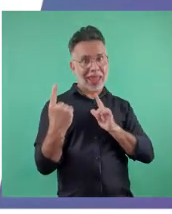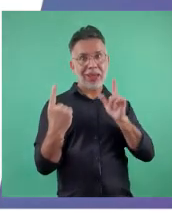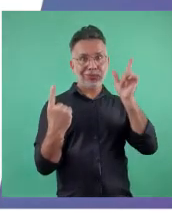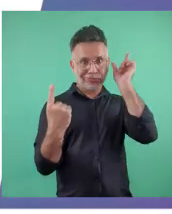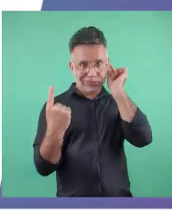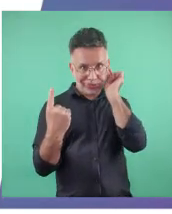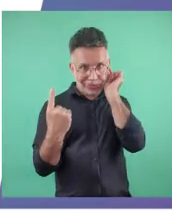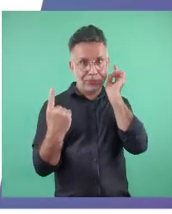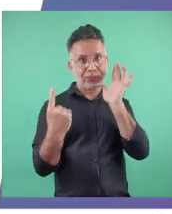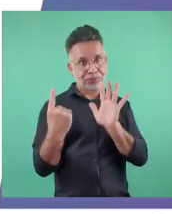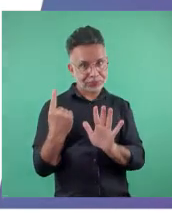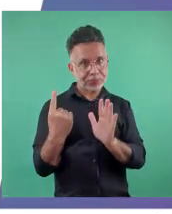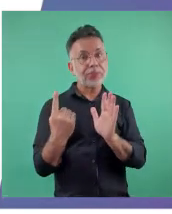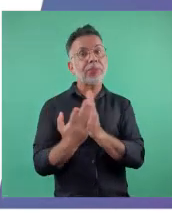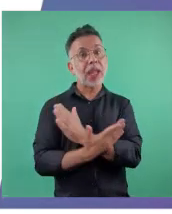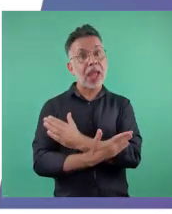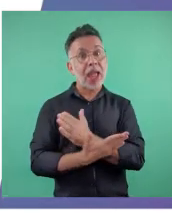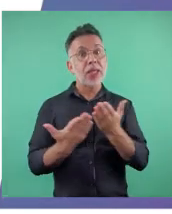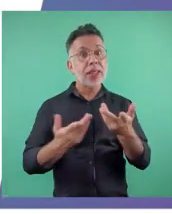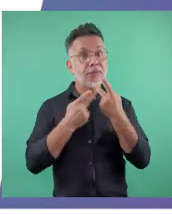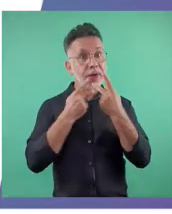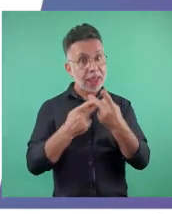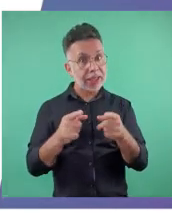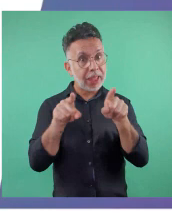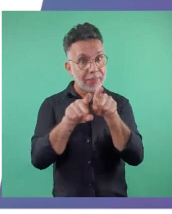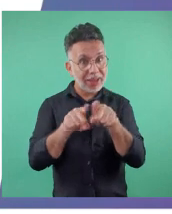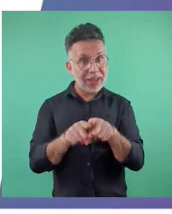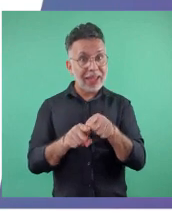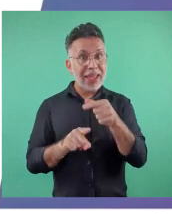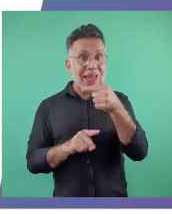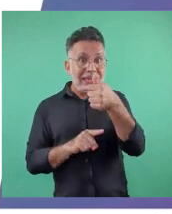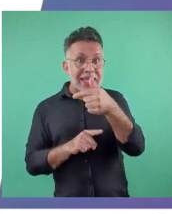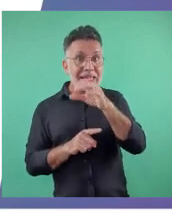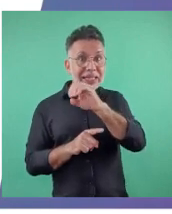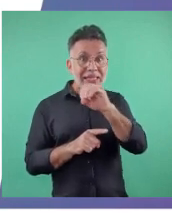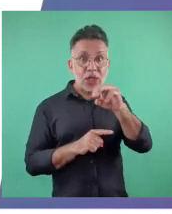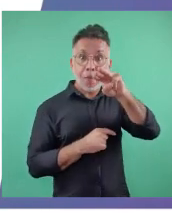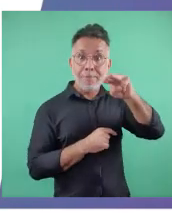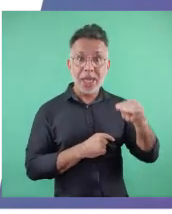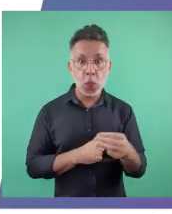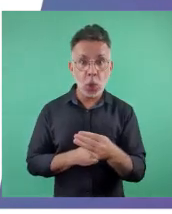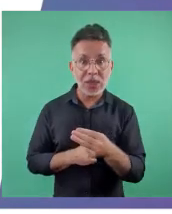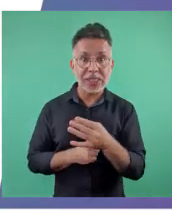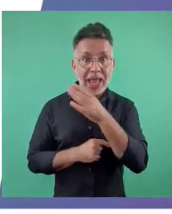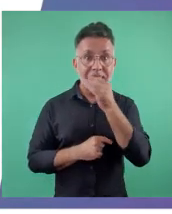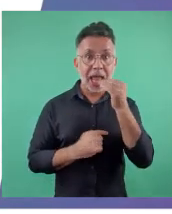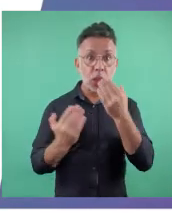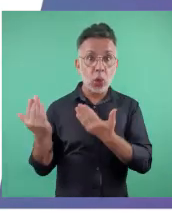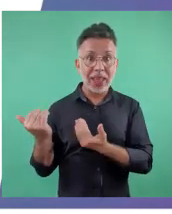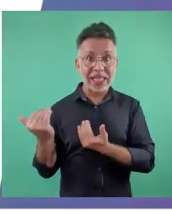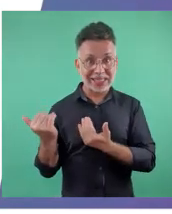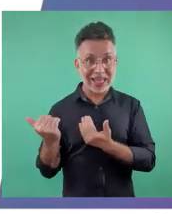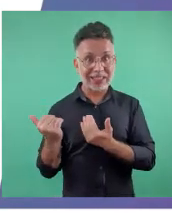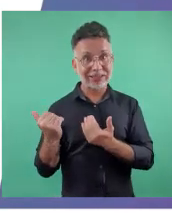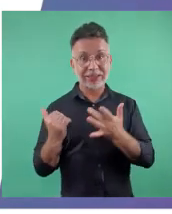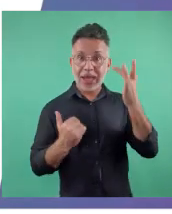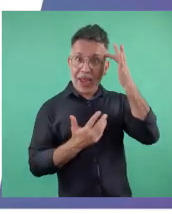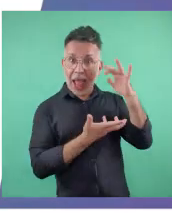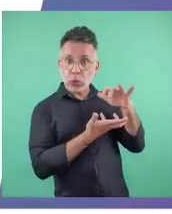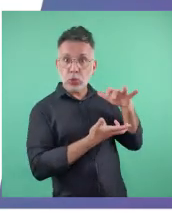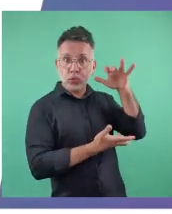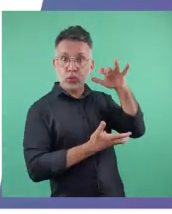falando também que 700 milhões de adolescentes e adultos no mundo irão precisar de algum tipo